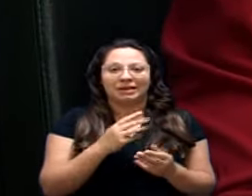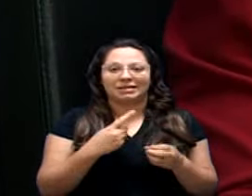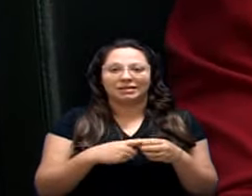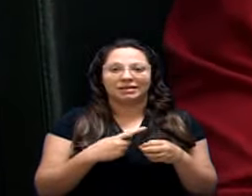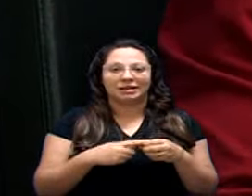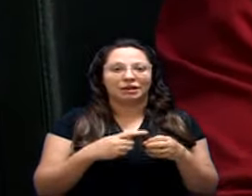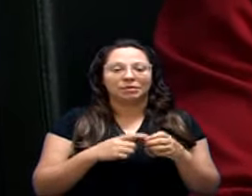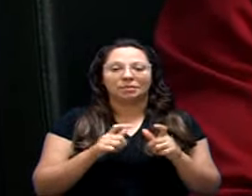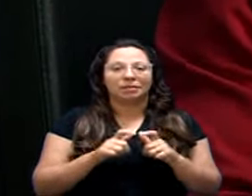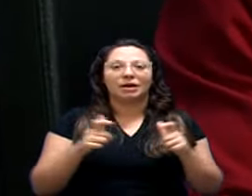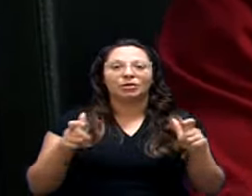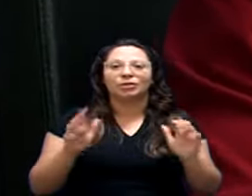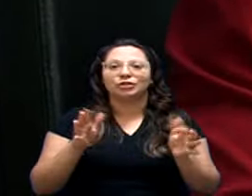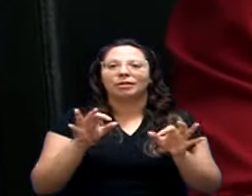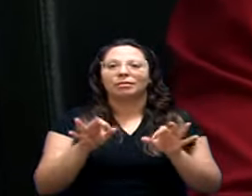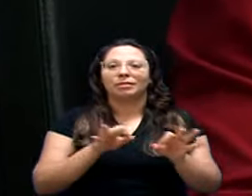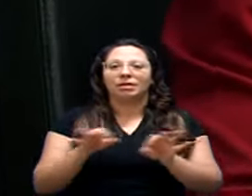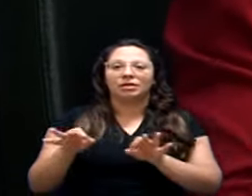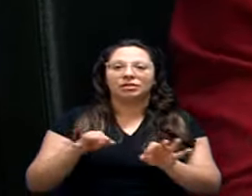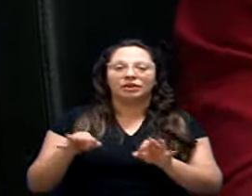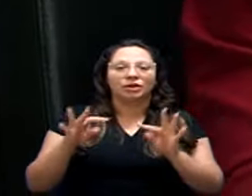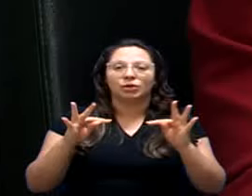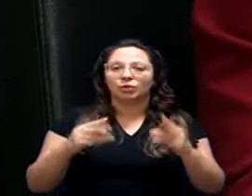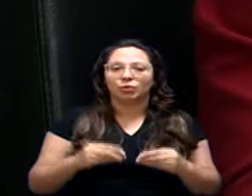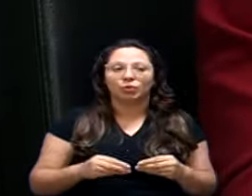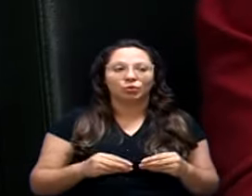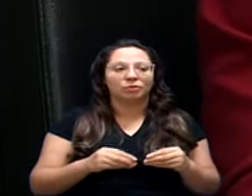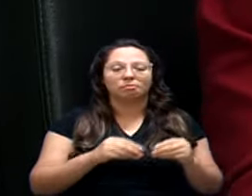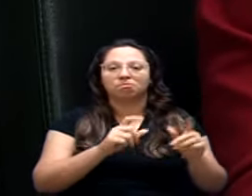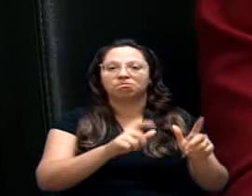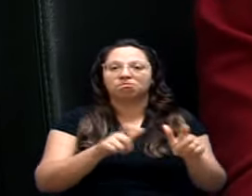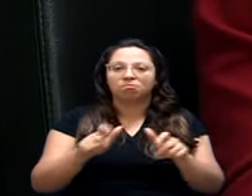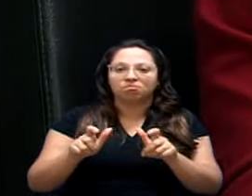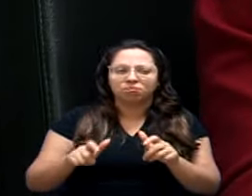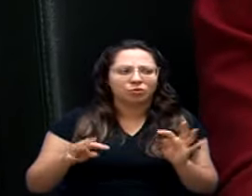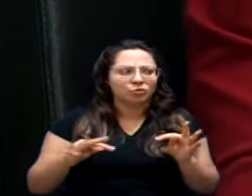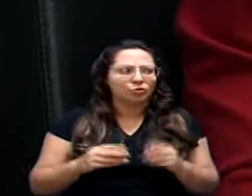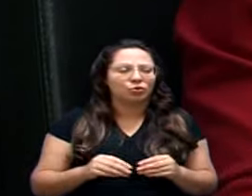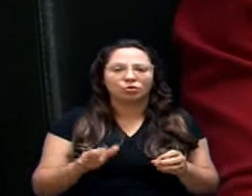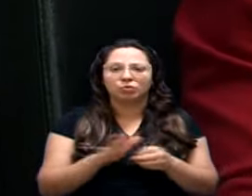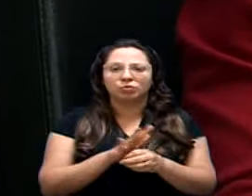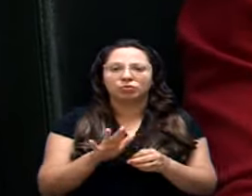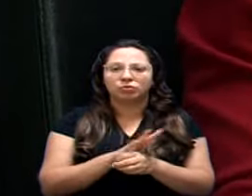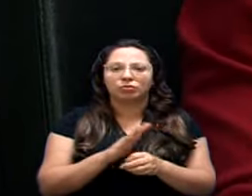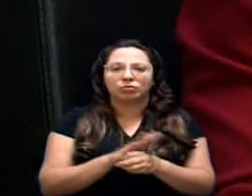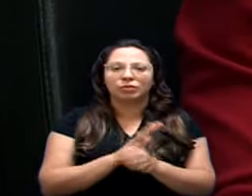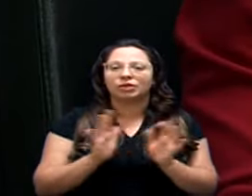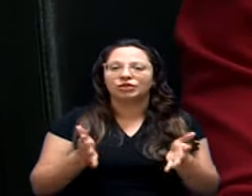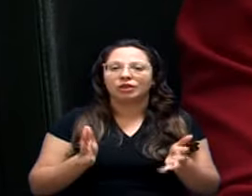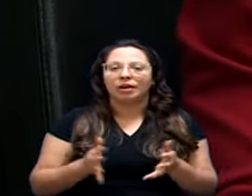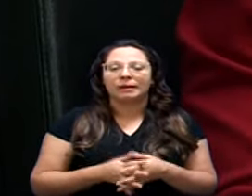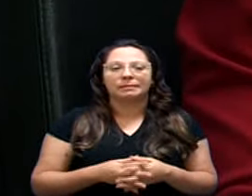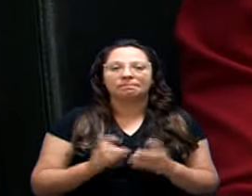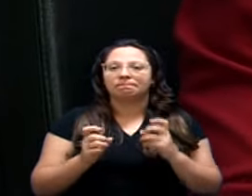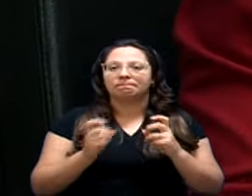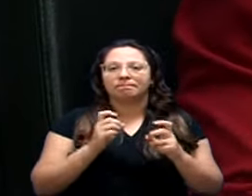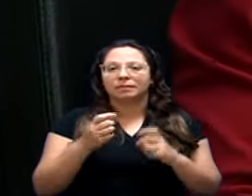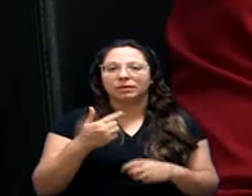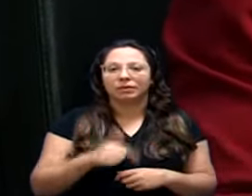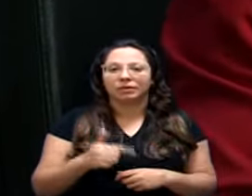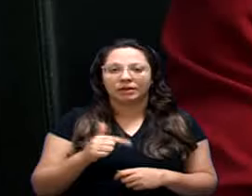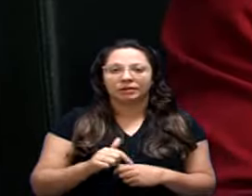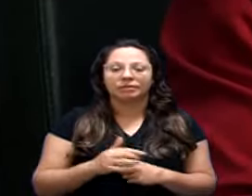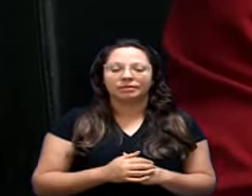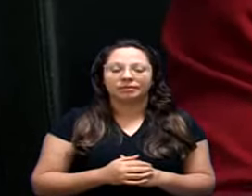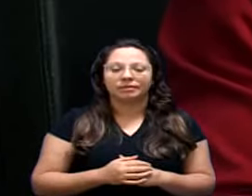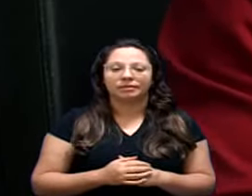está planejada tudo que é para ser ocupado vai ser ocupado isso não foi isso não foi debatido aqui o que